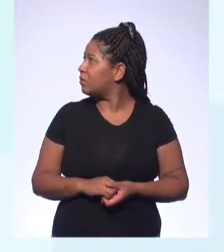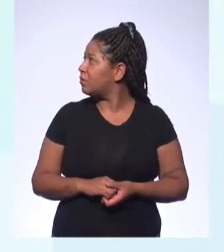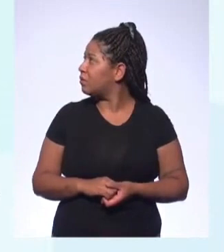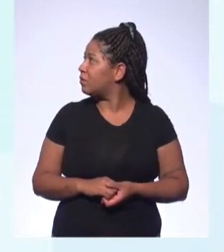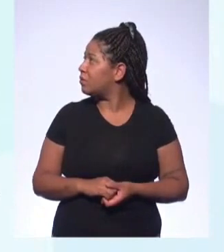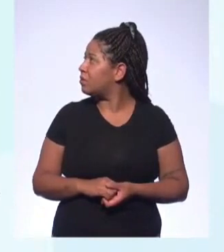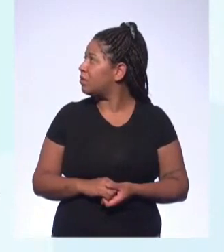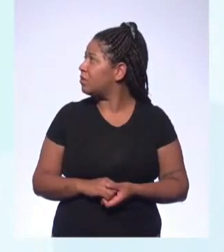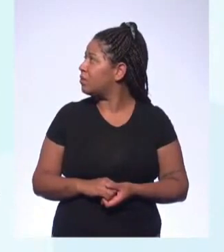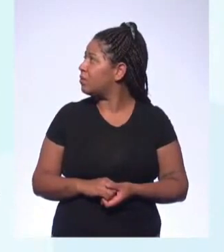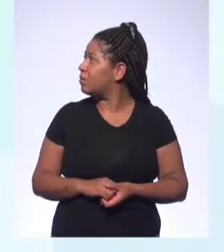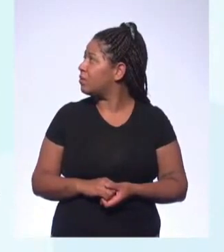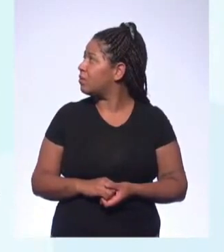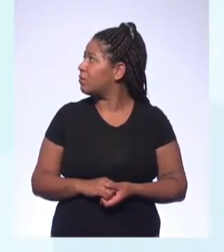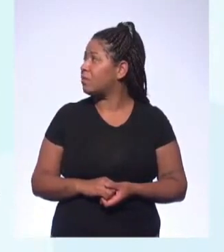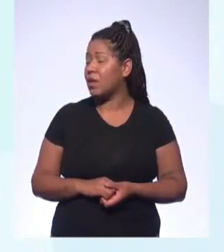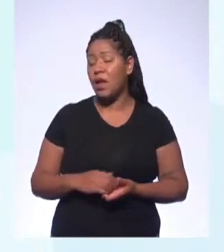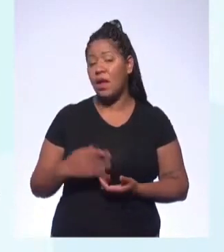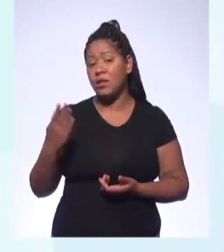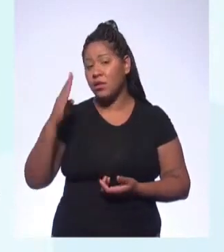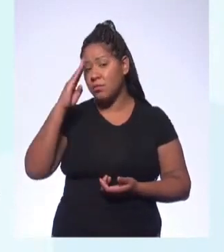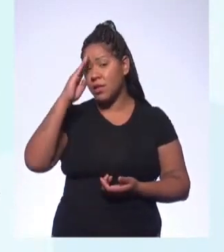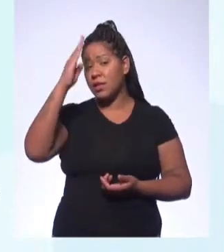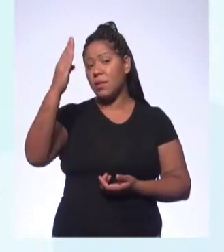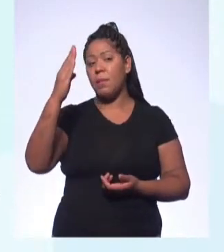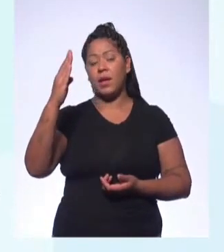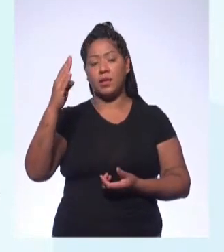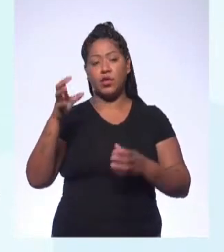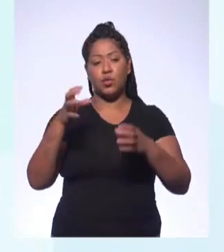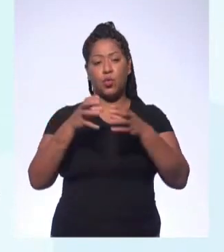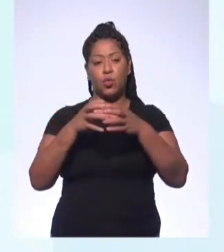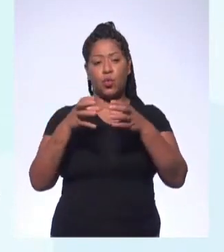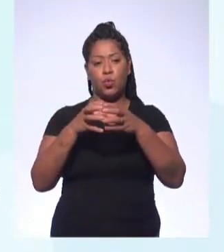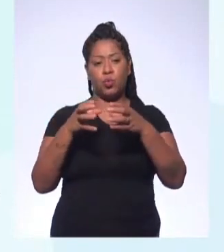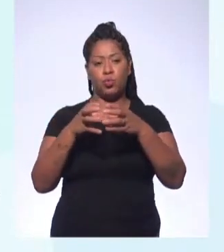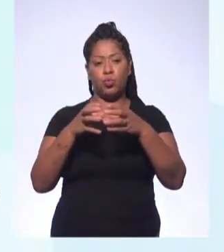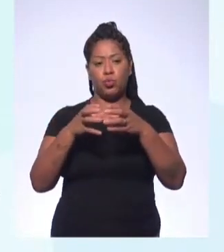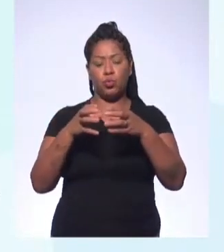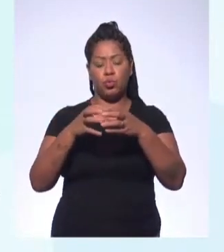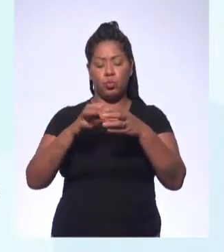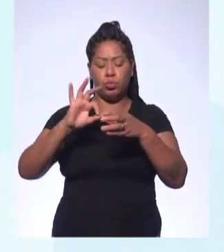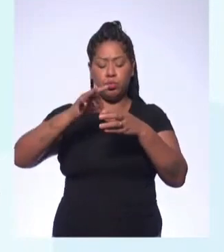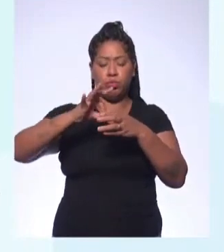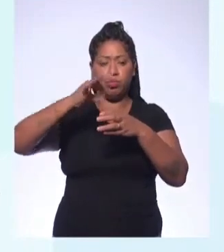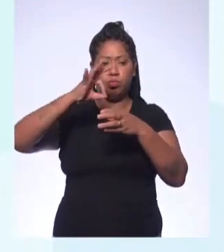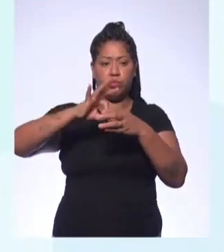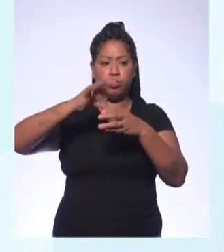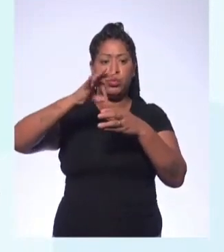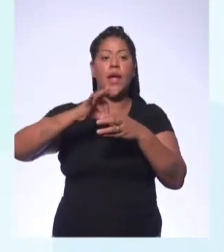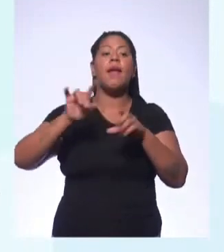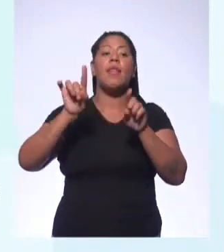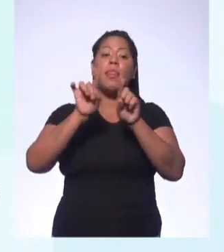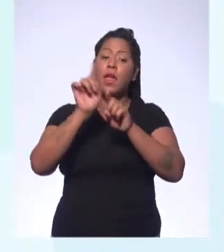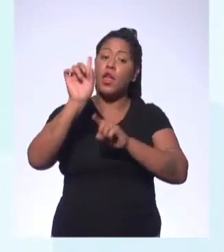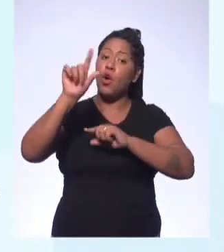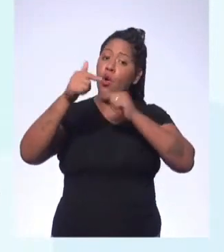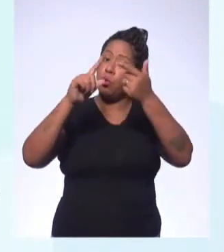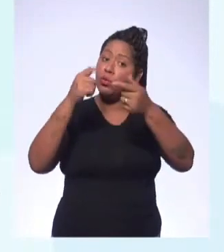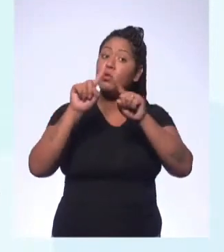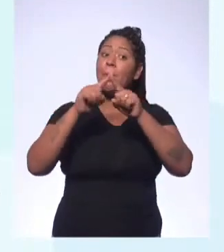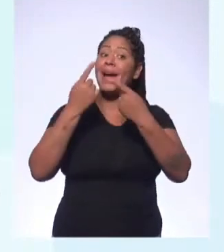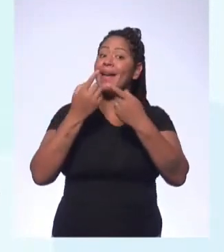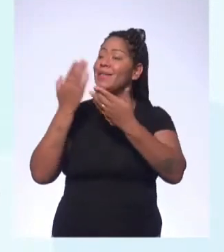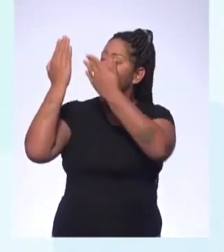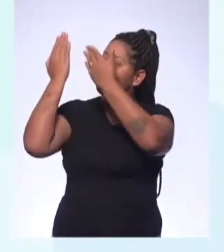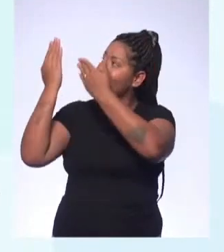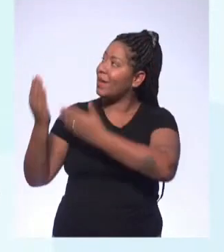né, que a gente chama. Então esses são os principais grupos aí de protozoários. Existem outros, mas estes são os